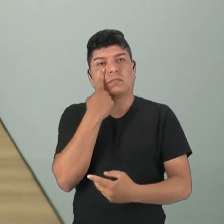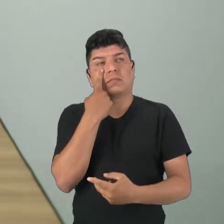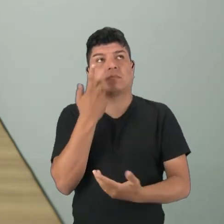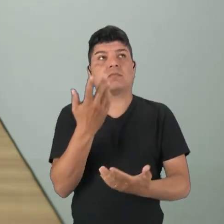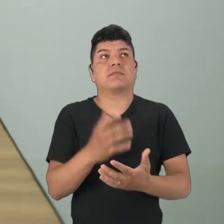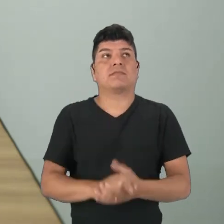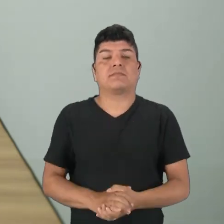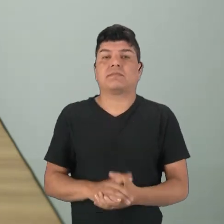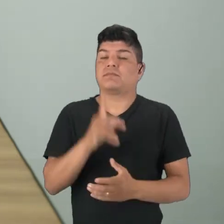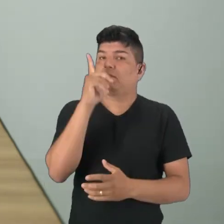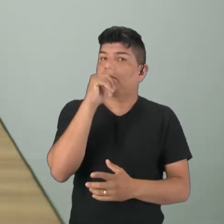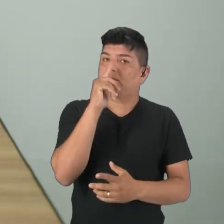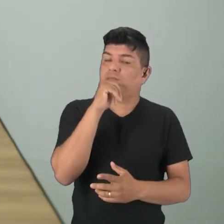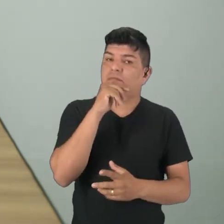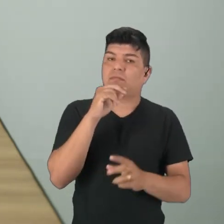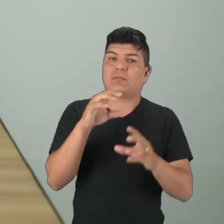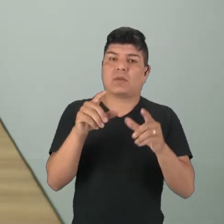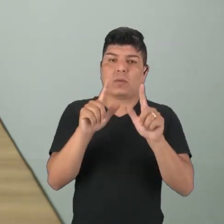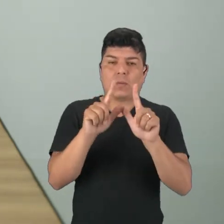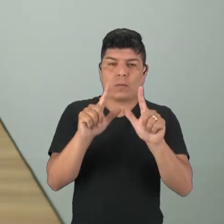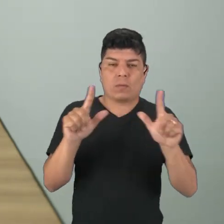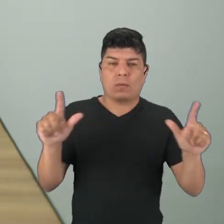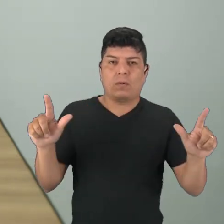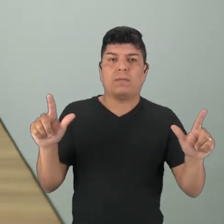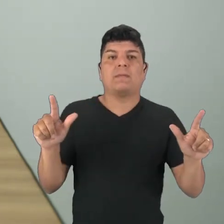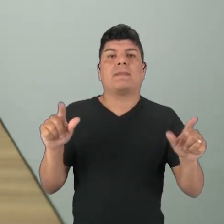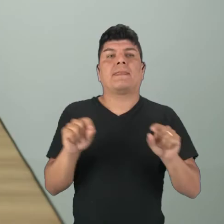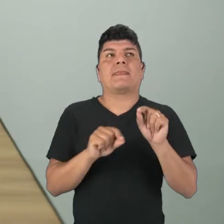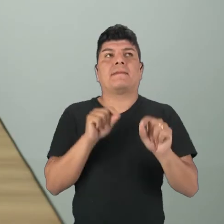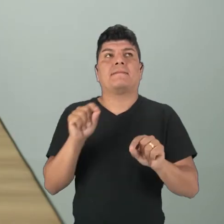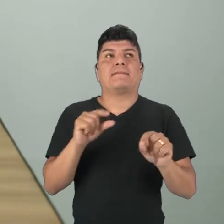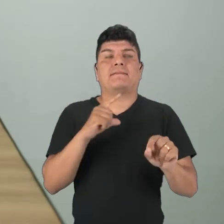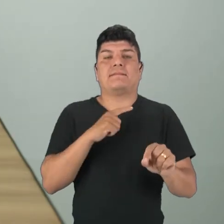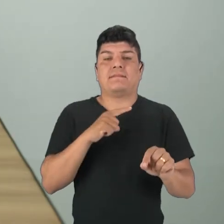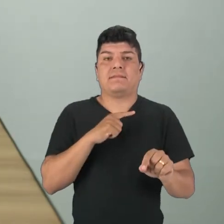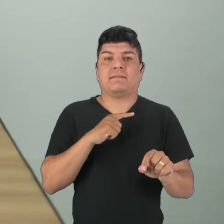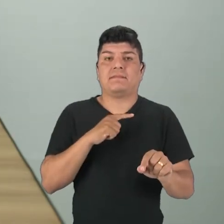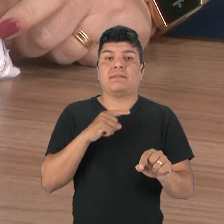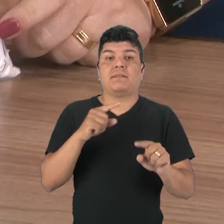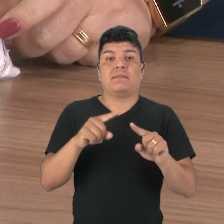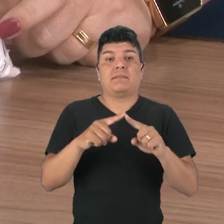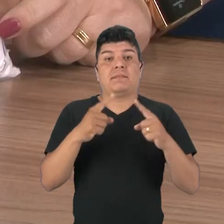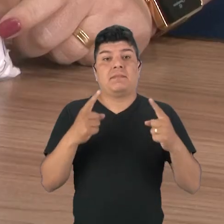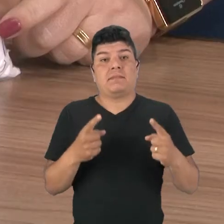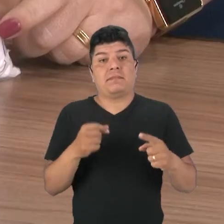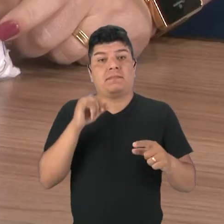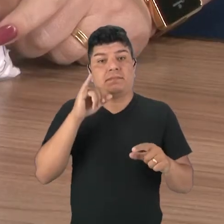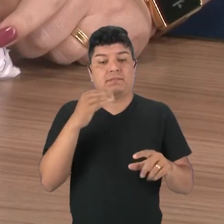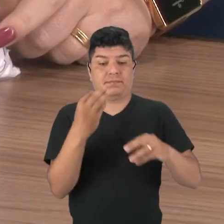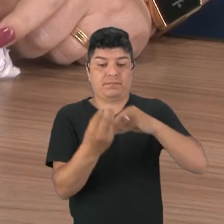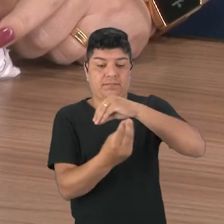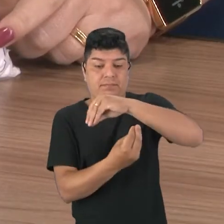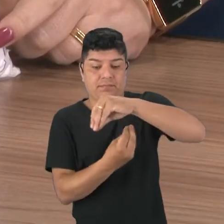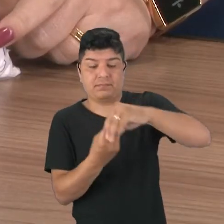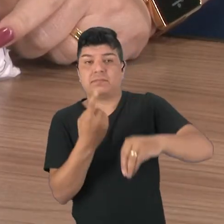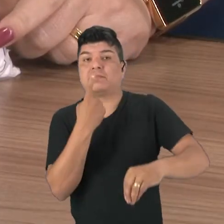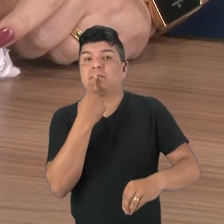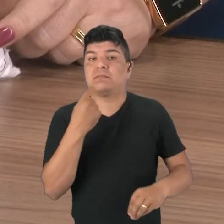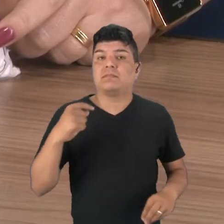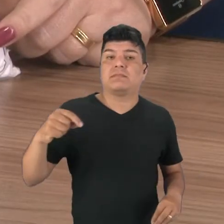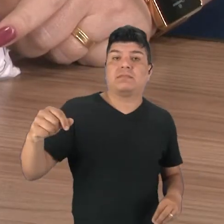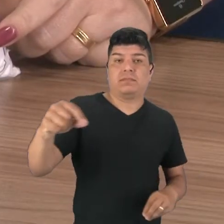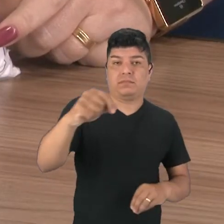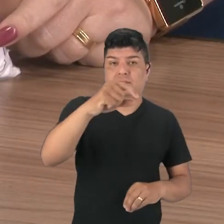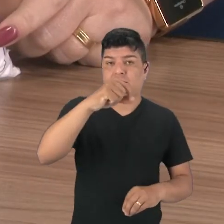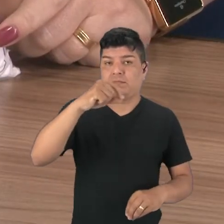que tem? Essa água aqui, ela pura, ela tem um tipo de densidade, mas ela misturada ao sal